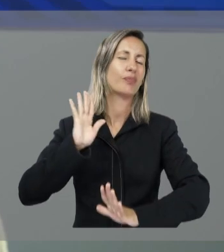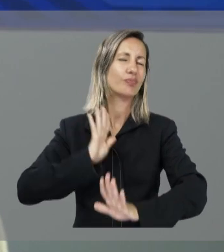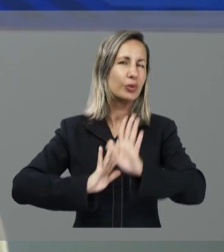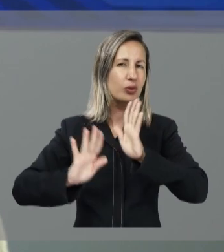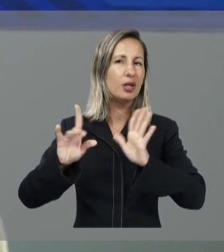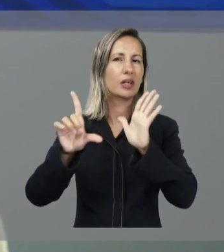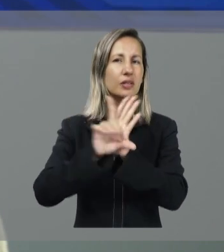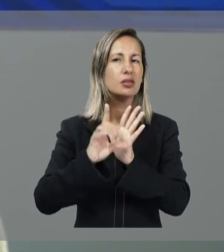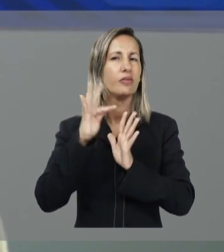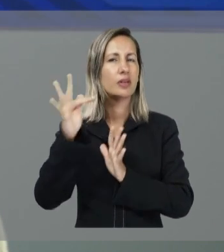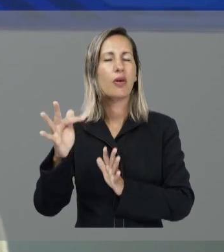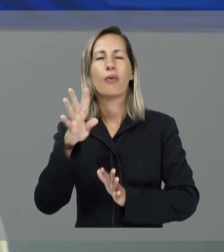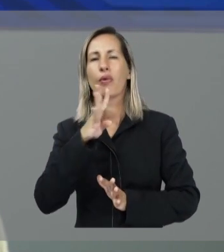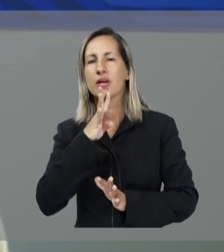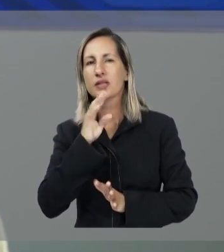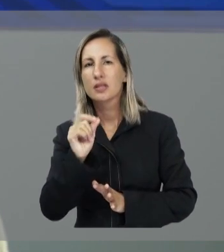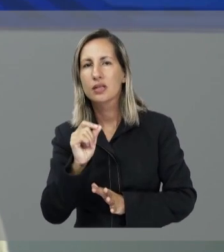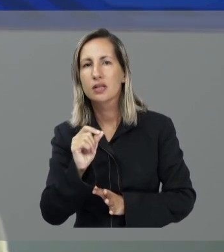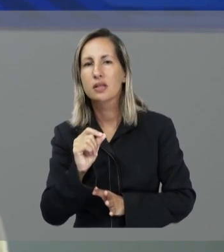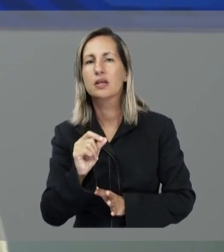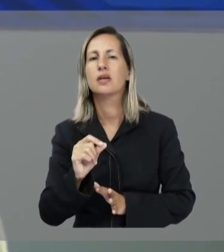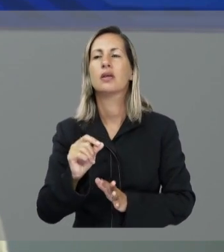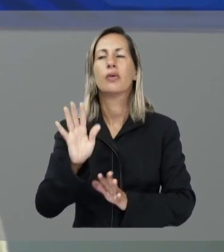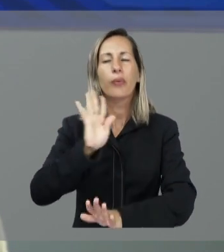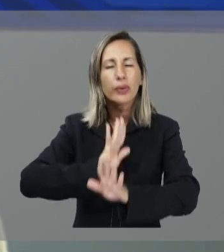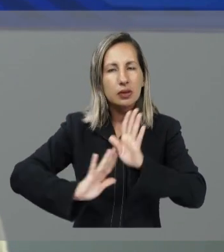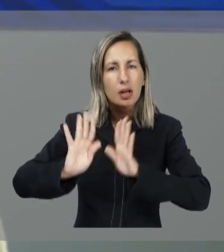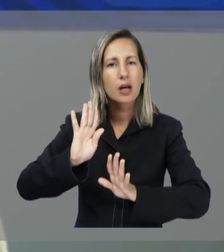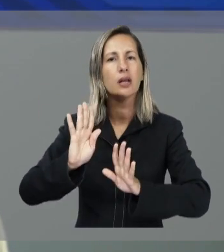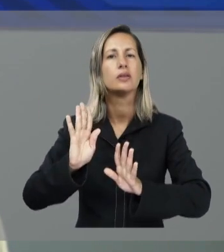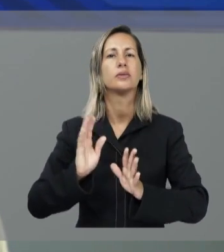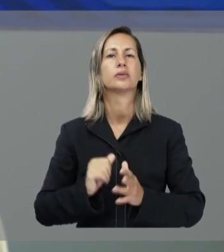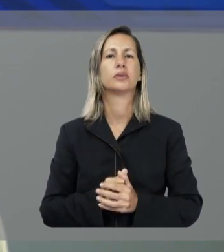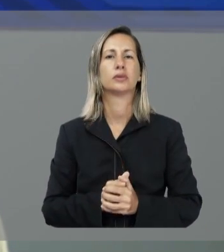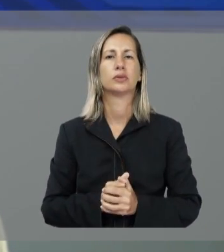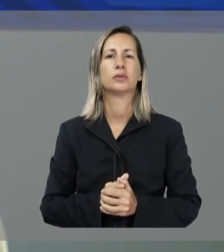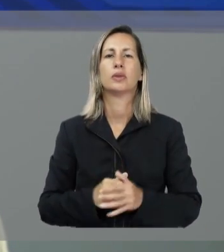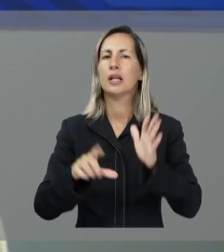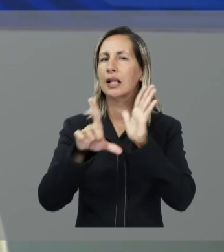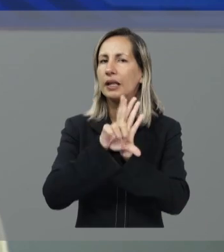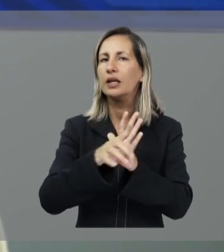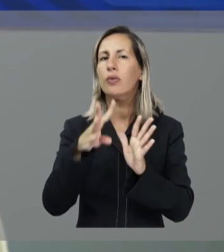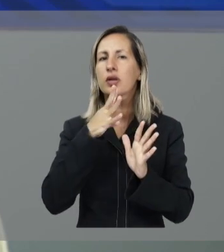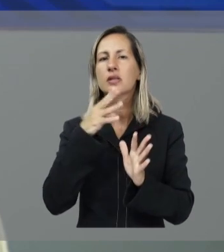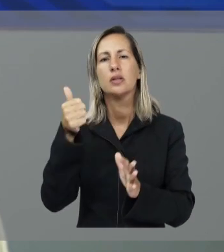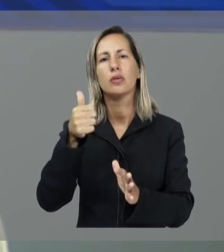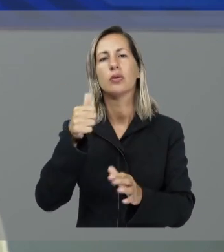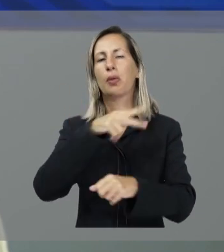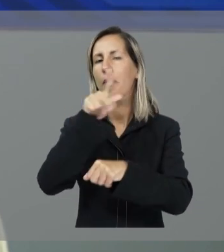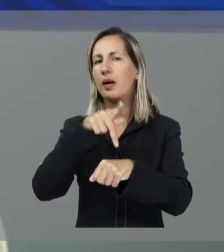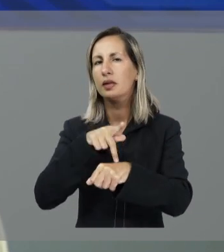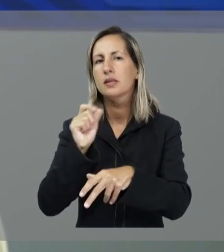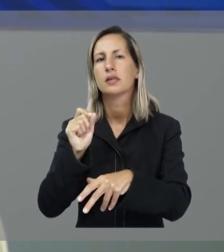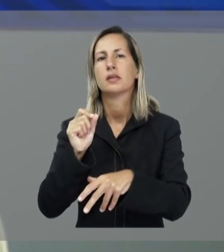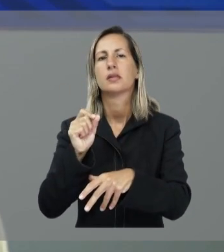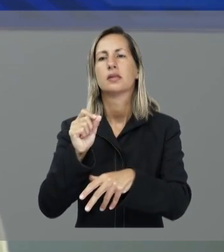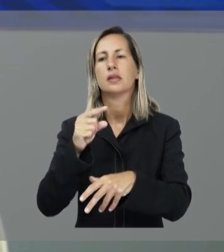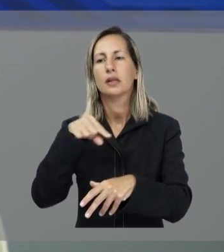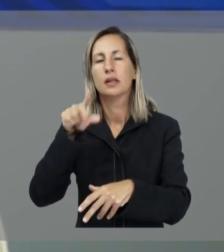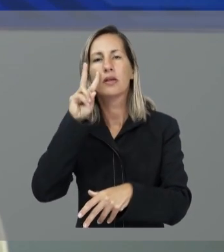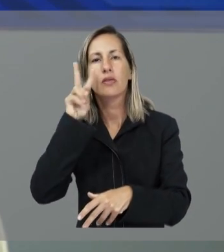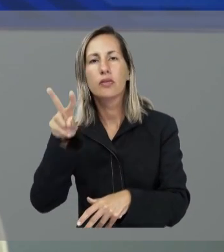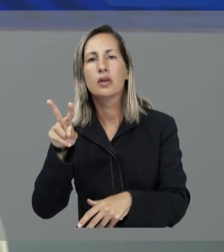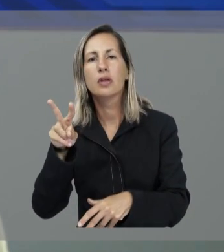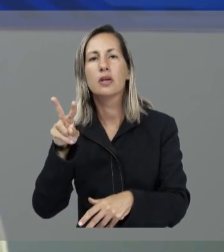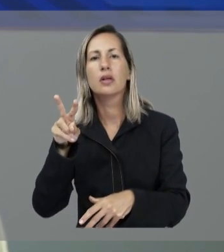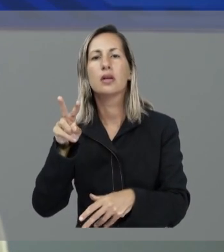conhecer a legislação federal, que tive o cuidado de conhecer todas as leis já em vigor no país, tive o cuidado de ir ver